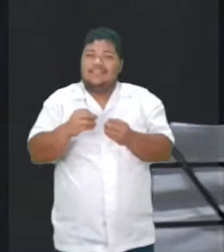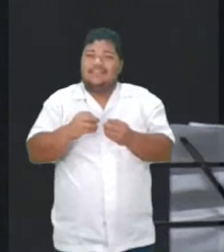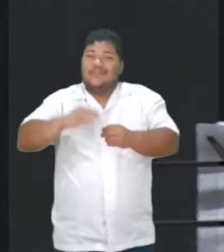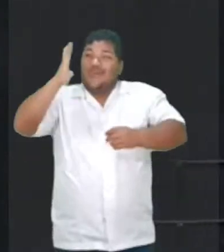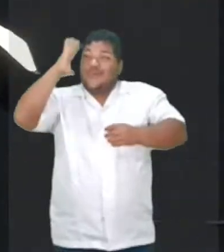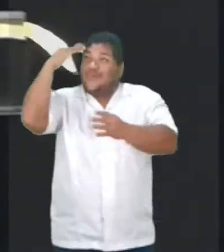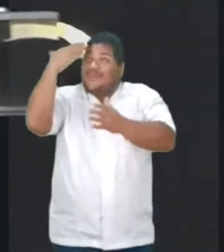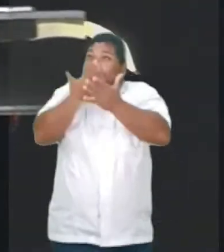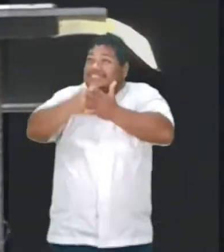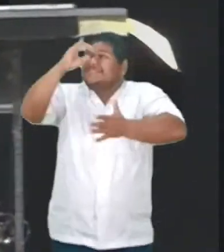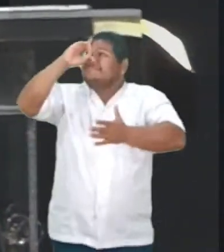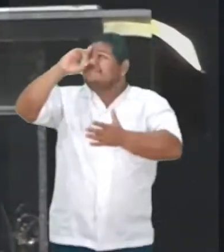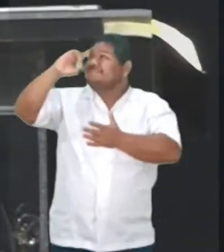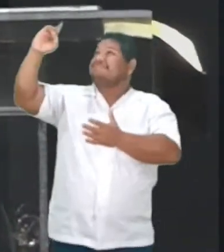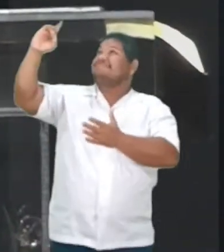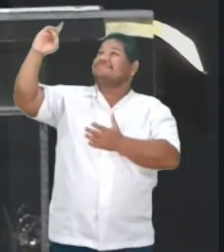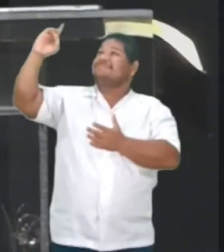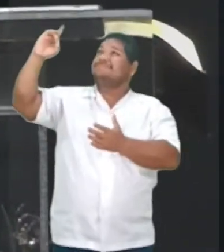Espera nele.